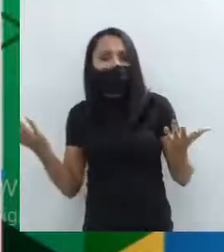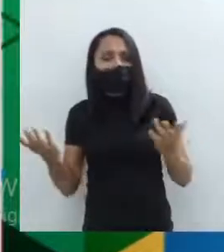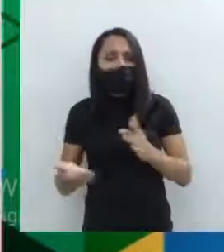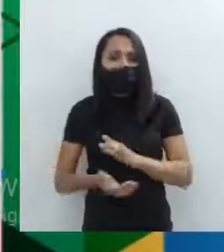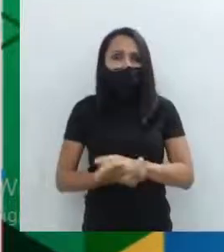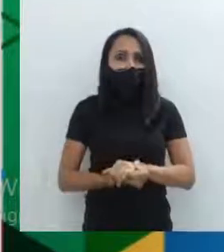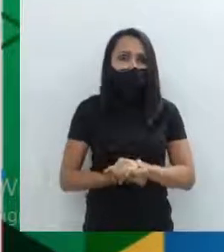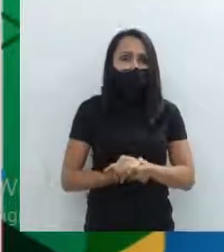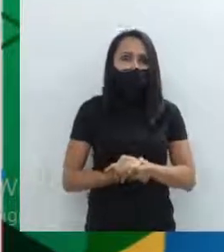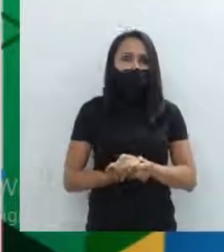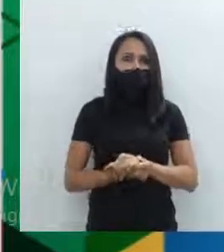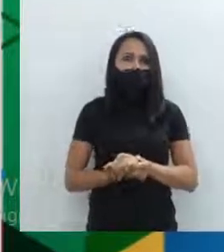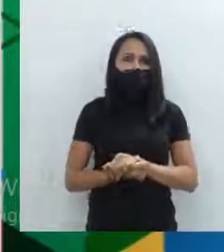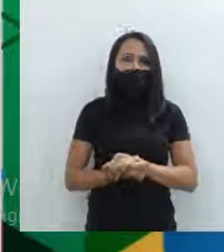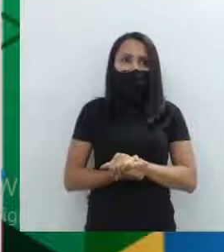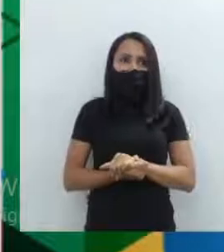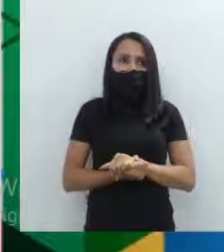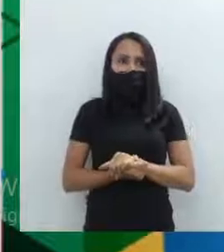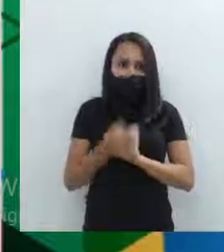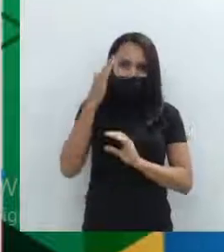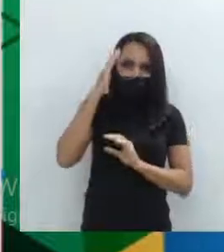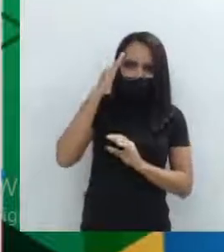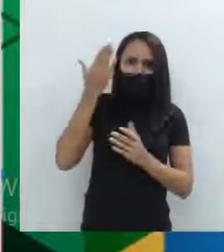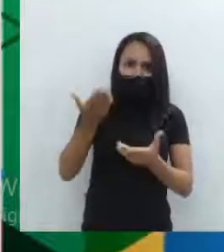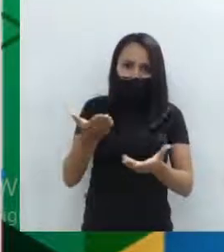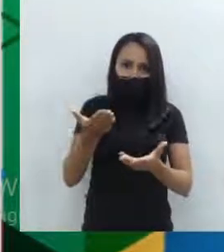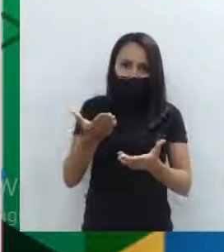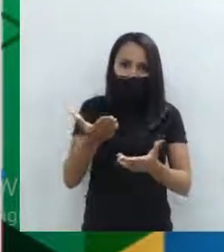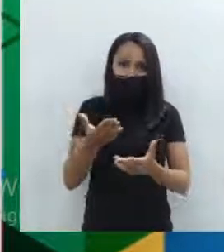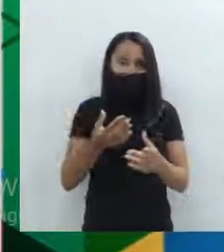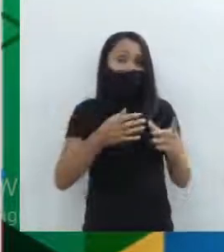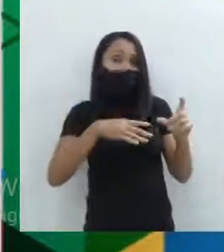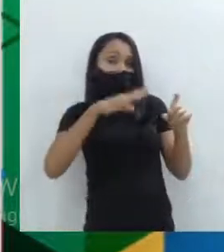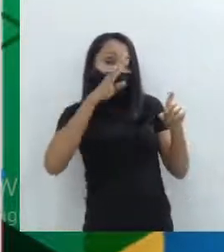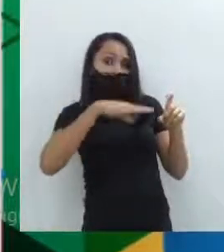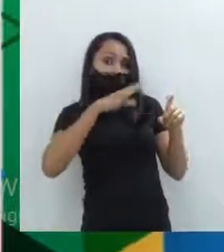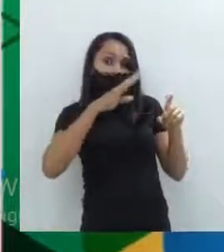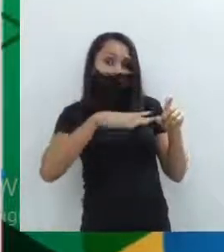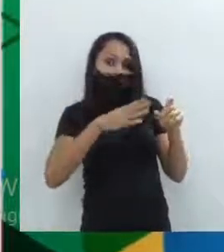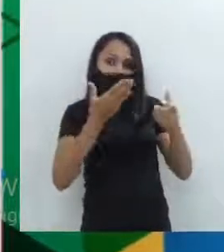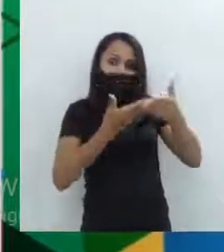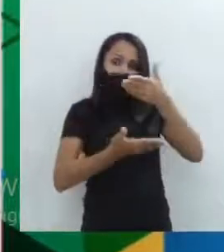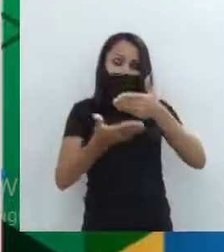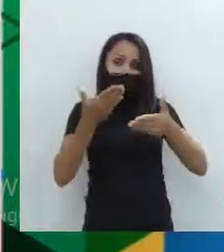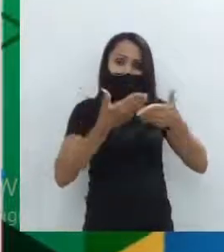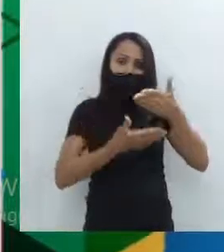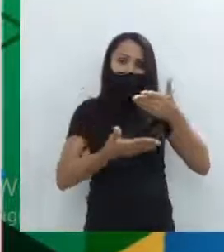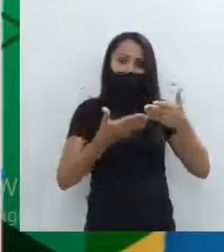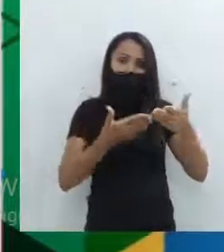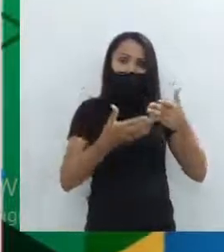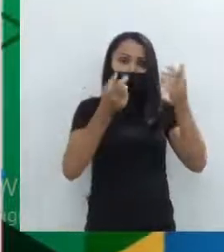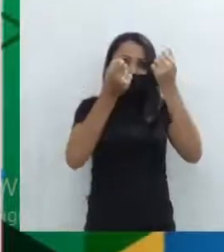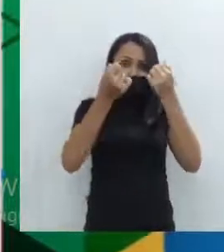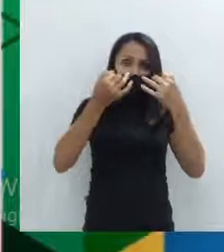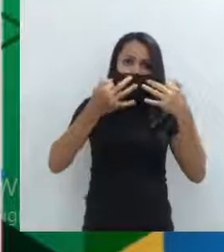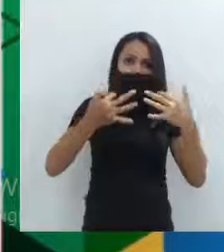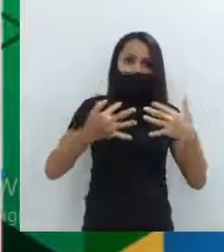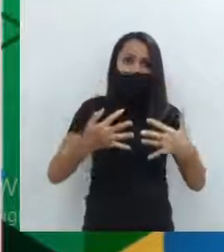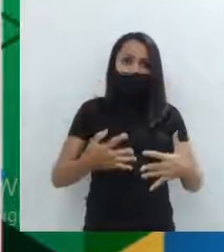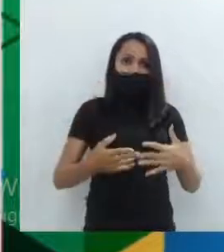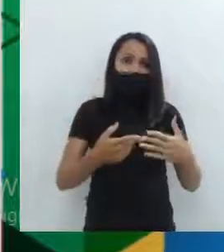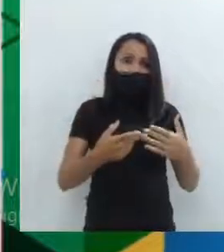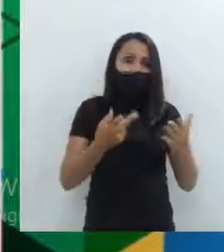mitos, ok? Deu para entender? O mito está relacionado ao sobrenatural. a explicação dos fatos,